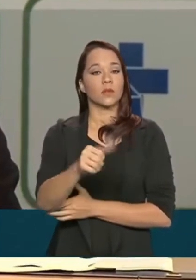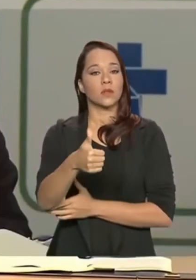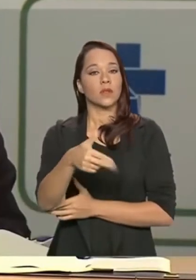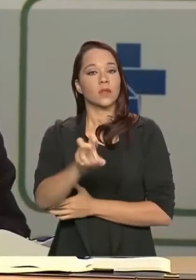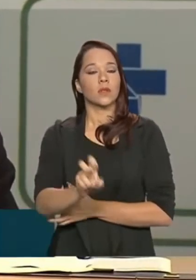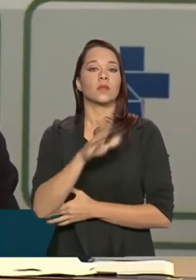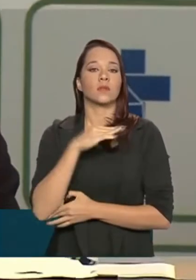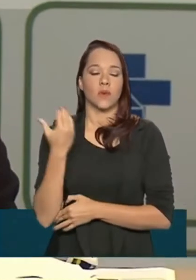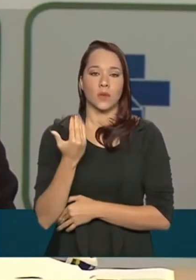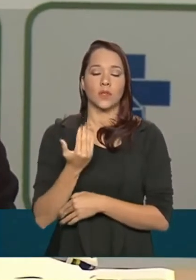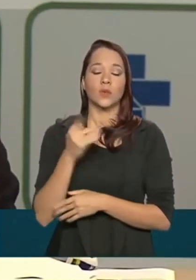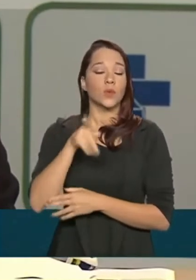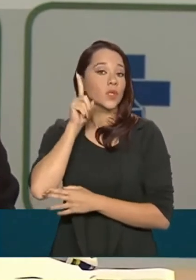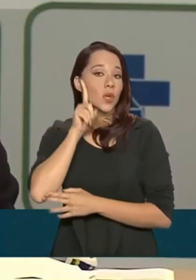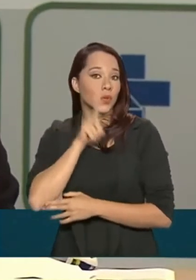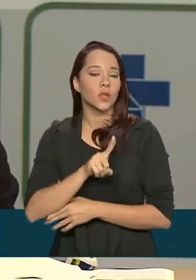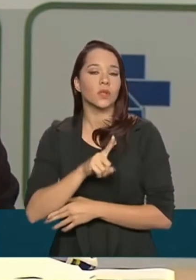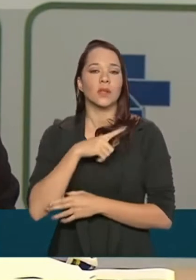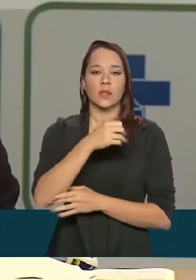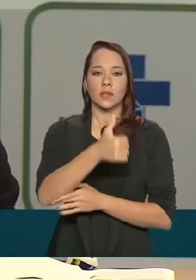537.815 óbitos. Nos Estados Unidos, com